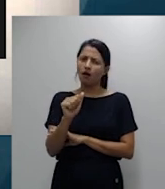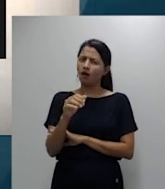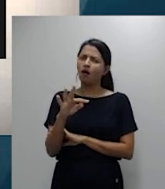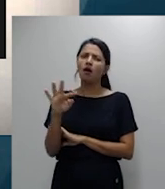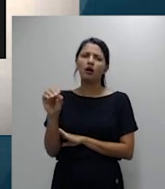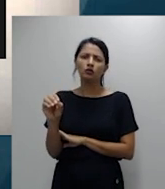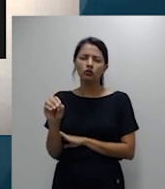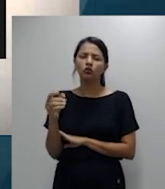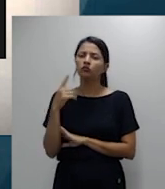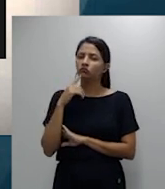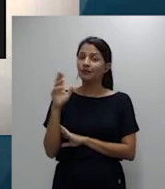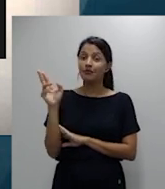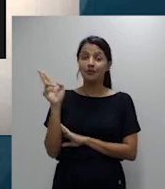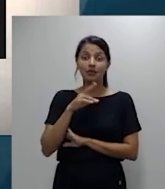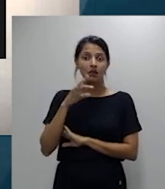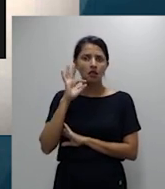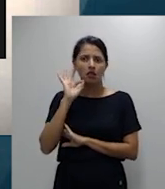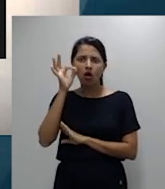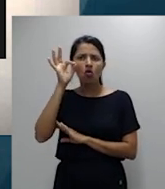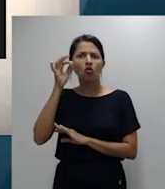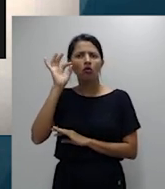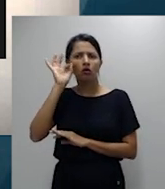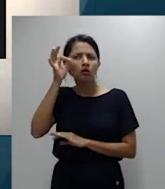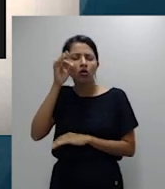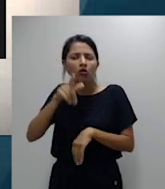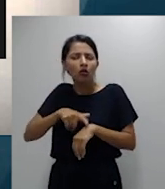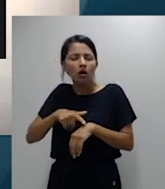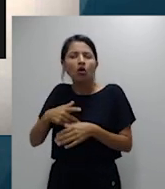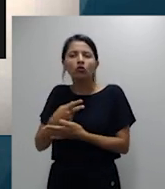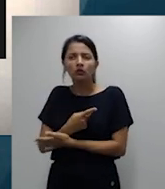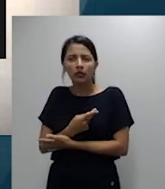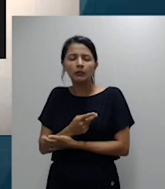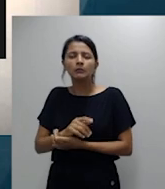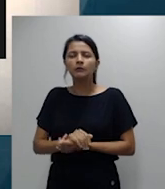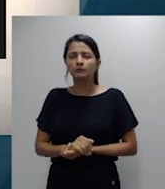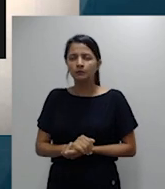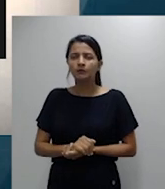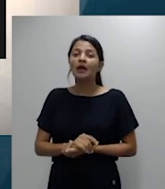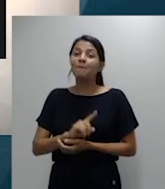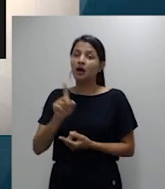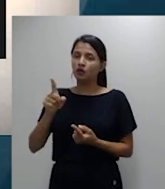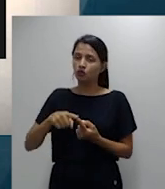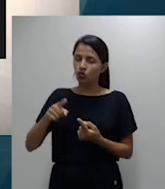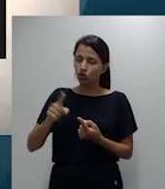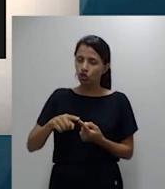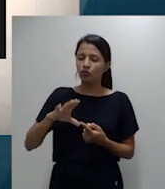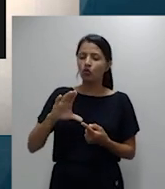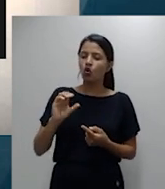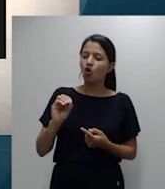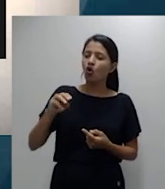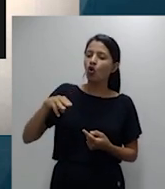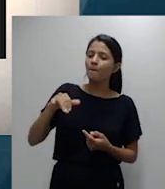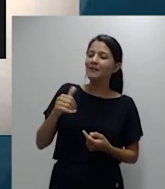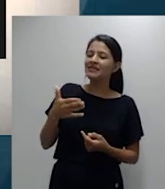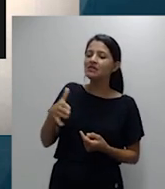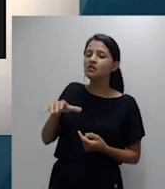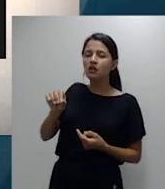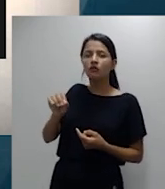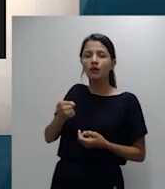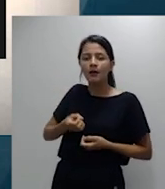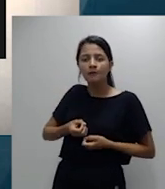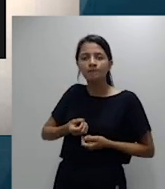efeito instantâneo tanto repito um ato de cunho comissivo um apreço a